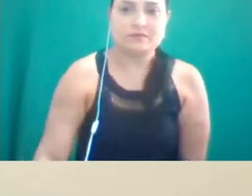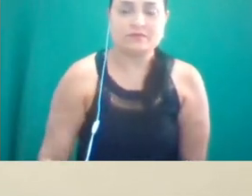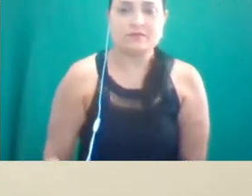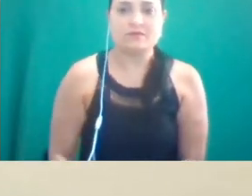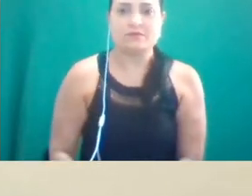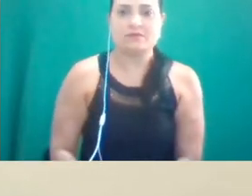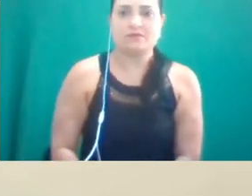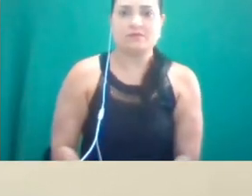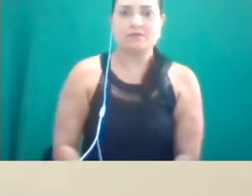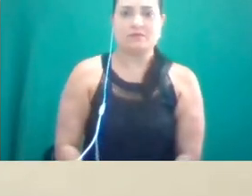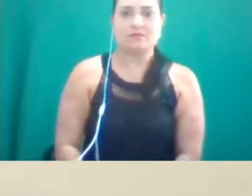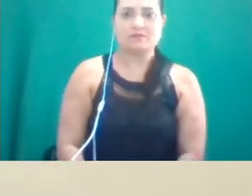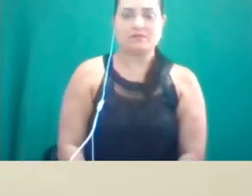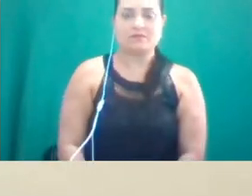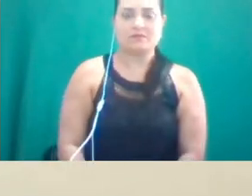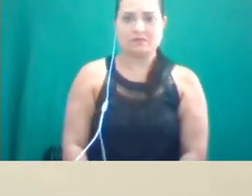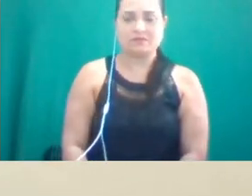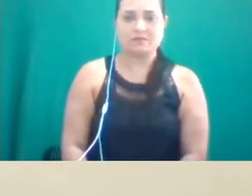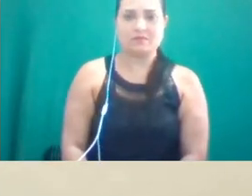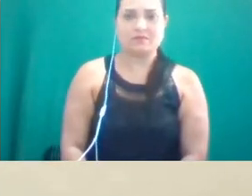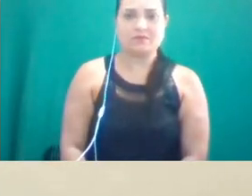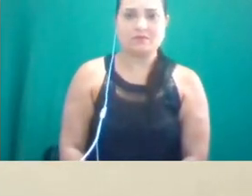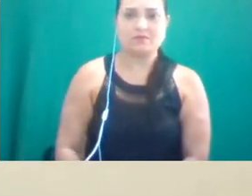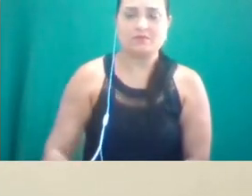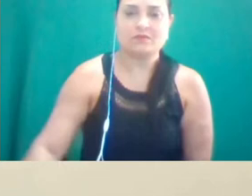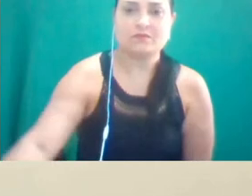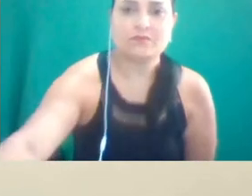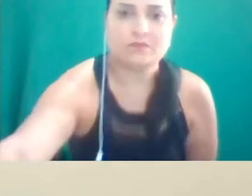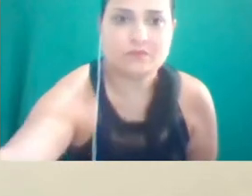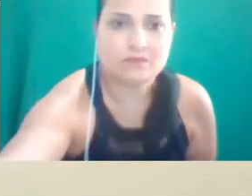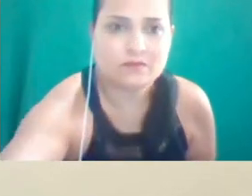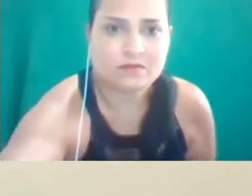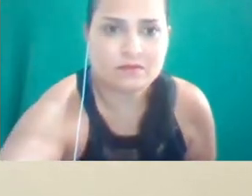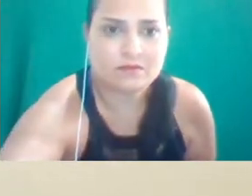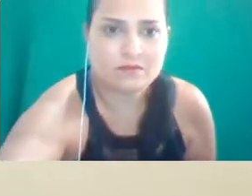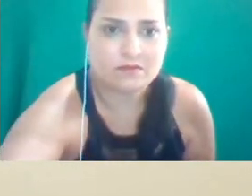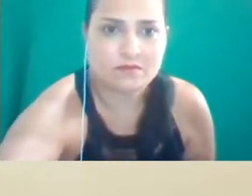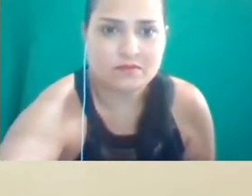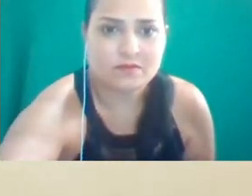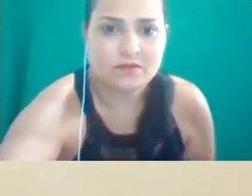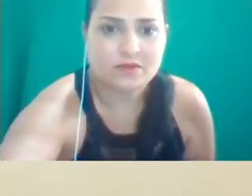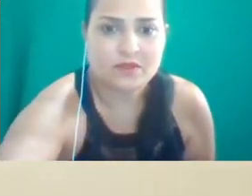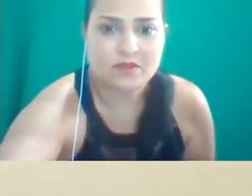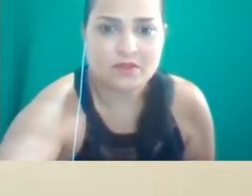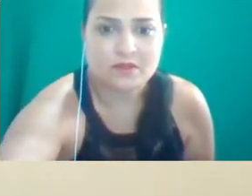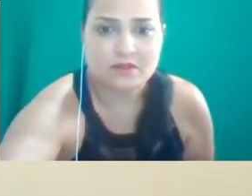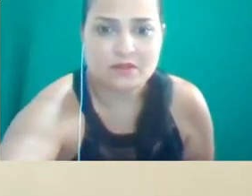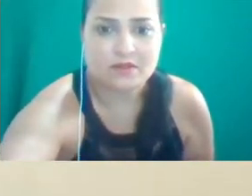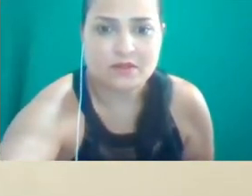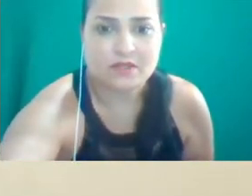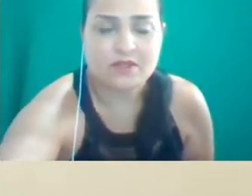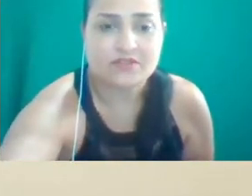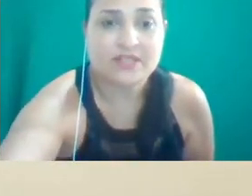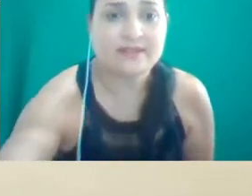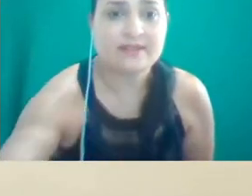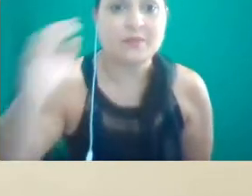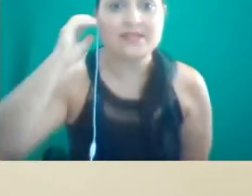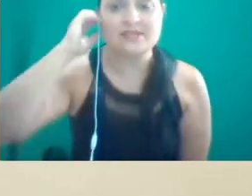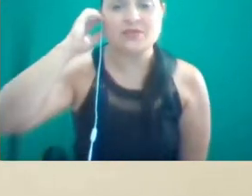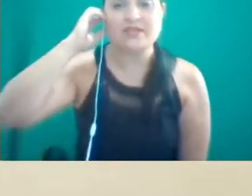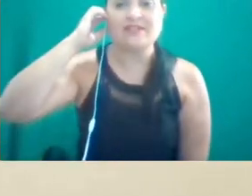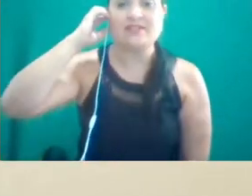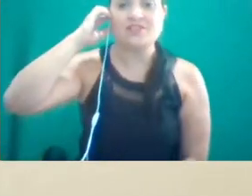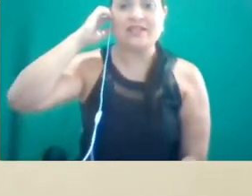mais conhecimento e vamos levar isso para a vida toda. Como diria aquele senhor que